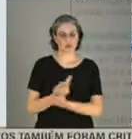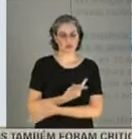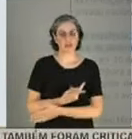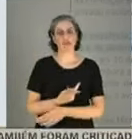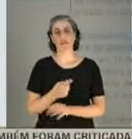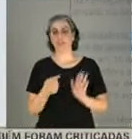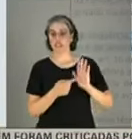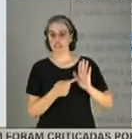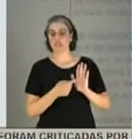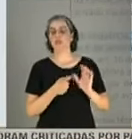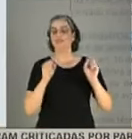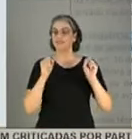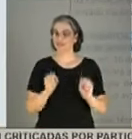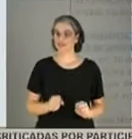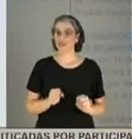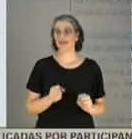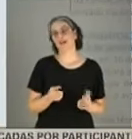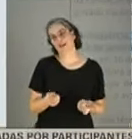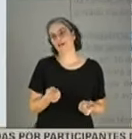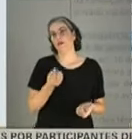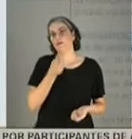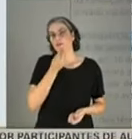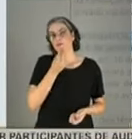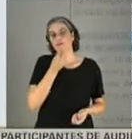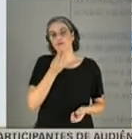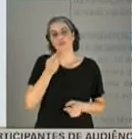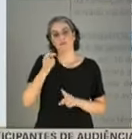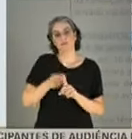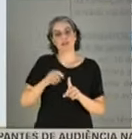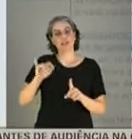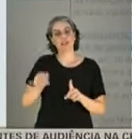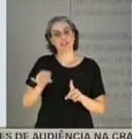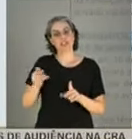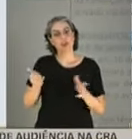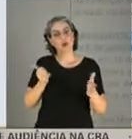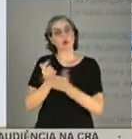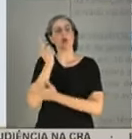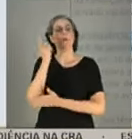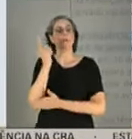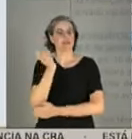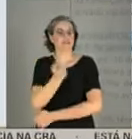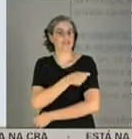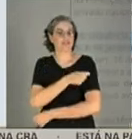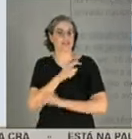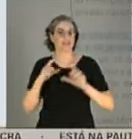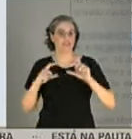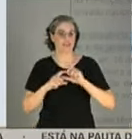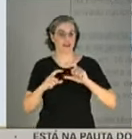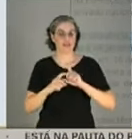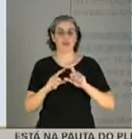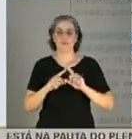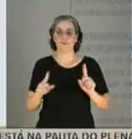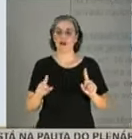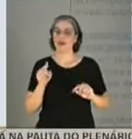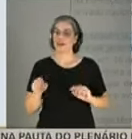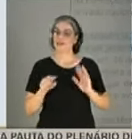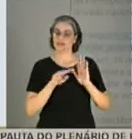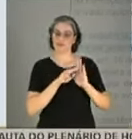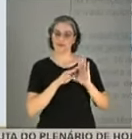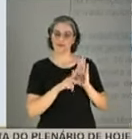possibilitaria, senhor relator, que já em janeiro nós pudéssemos adquirir a vacina da Pfizer, essa medida provisória